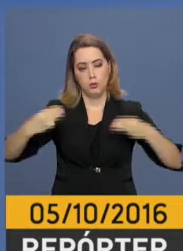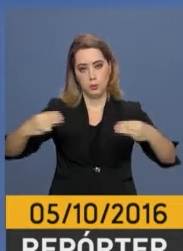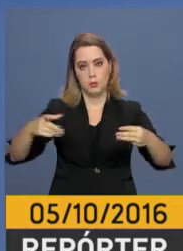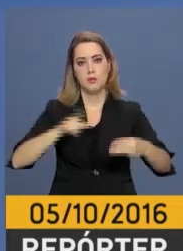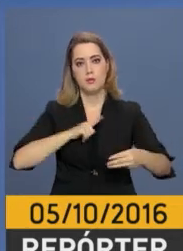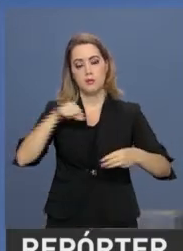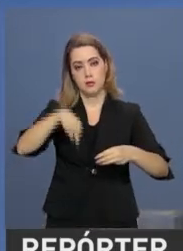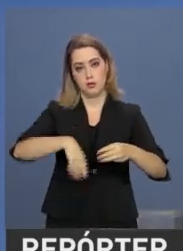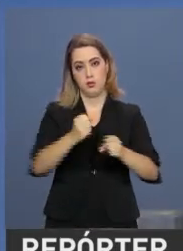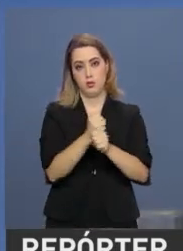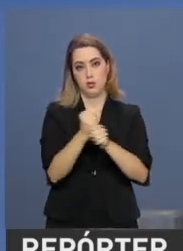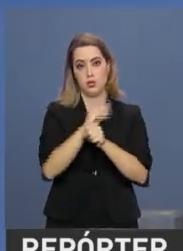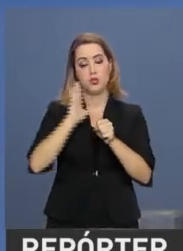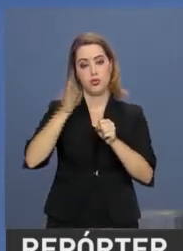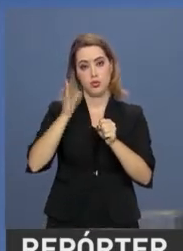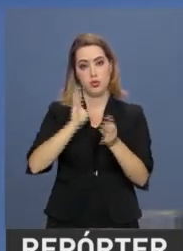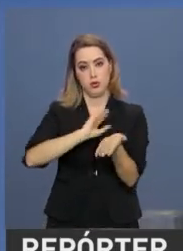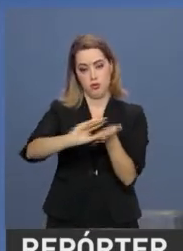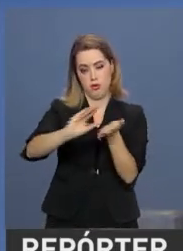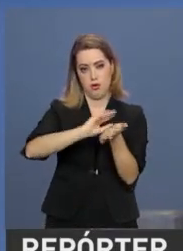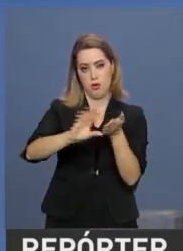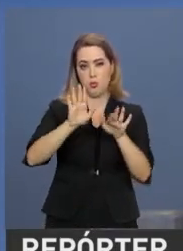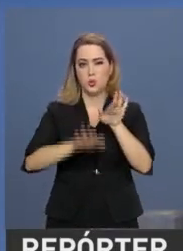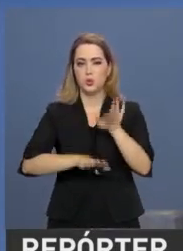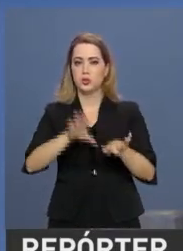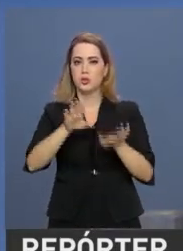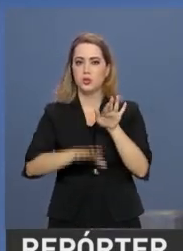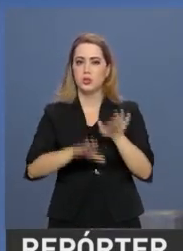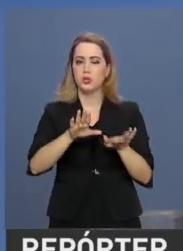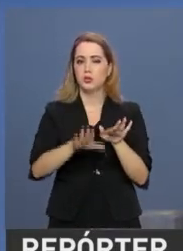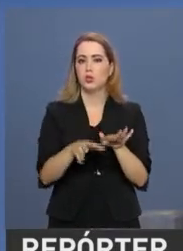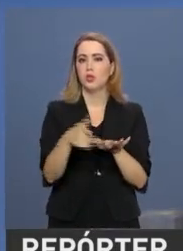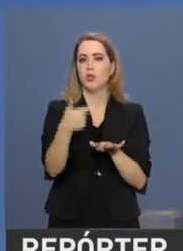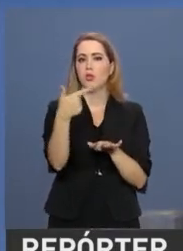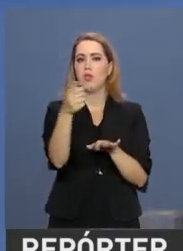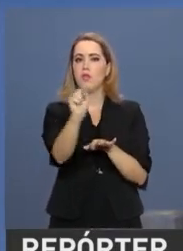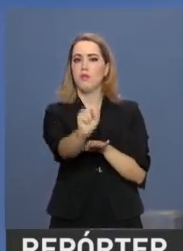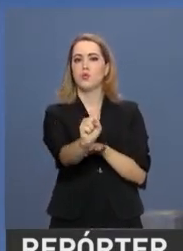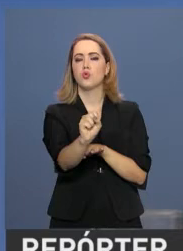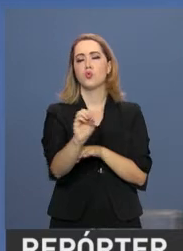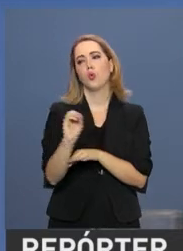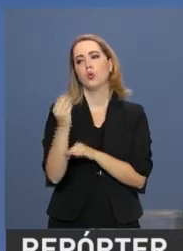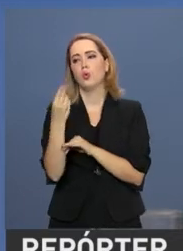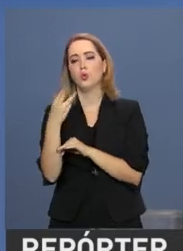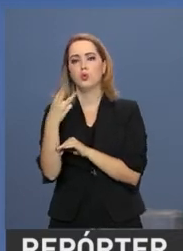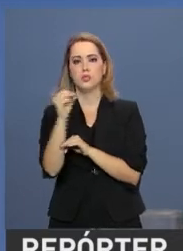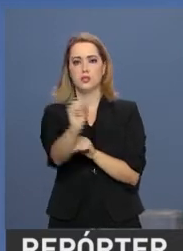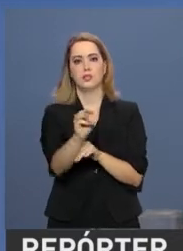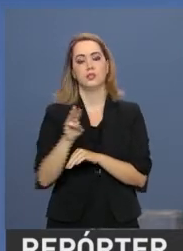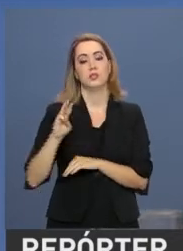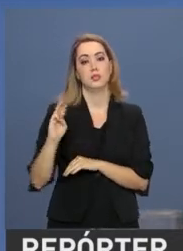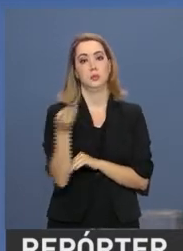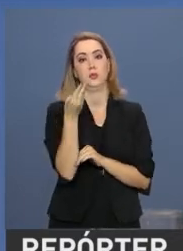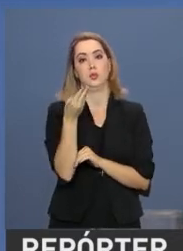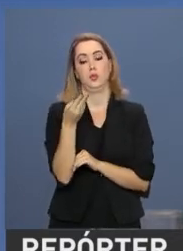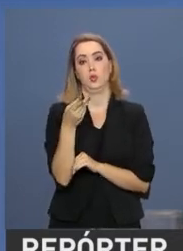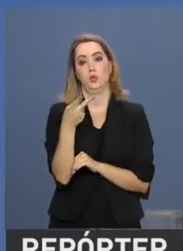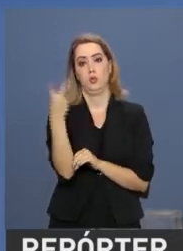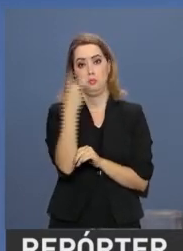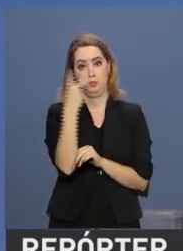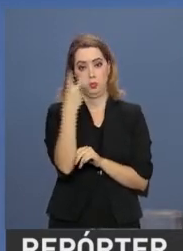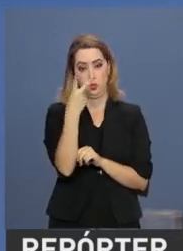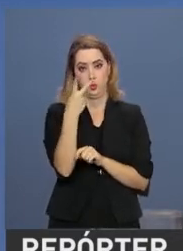já tem recursos previstos em torno de 20 e 28 a 30 milhões nos últimos dois meses do ano